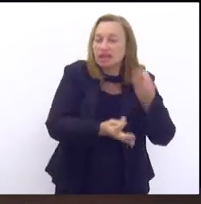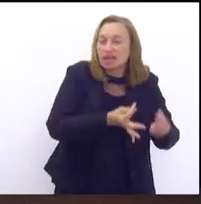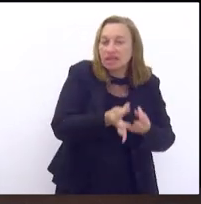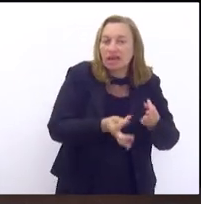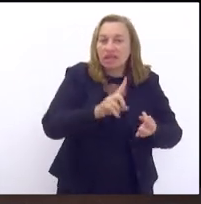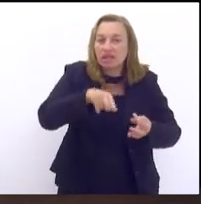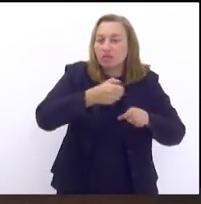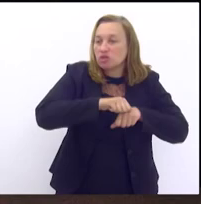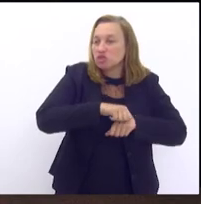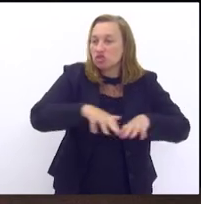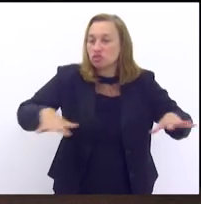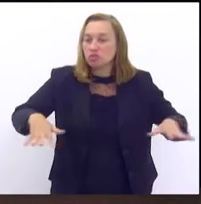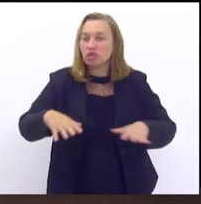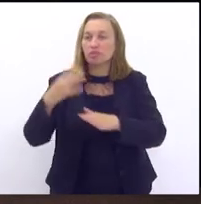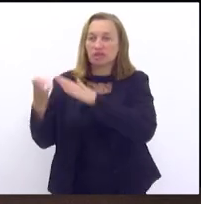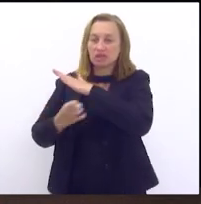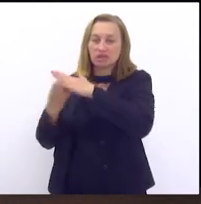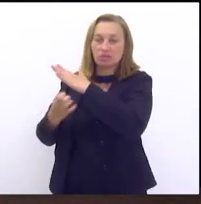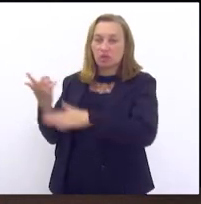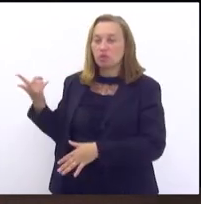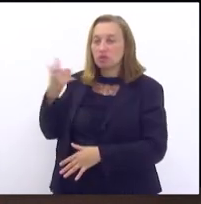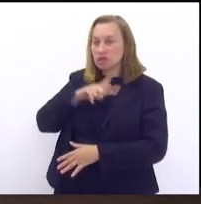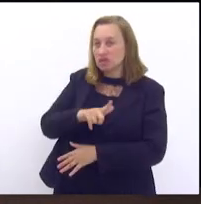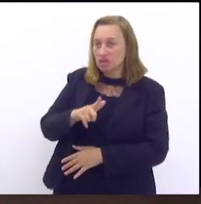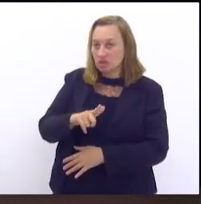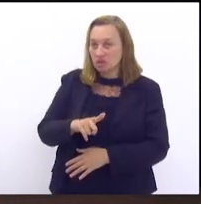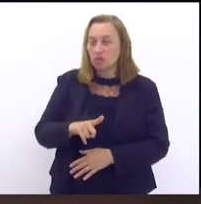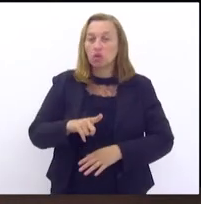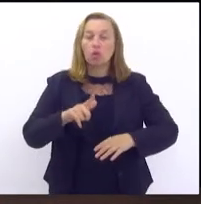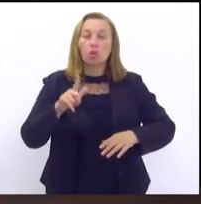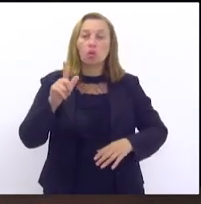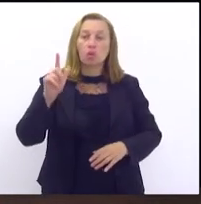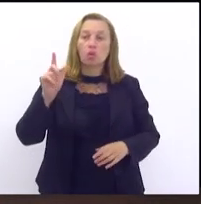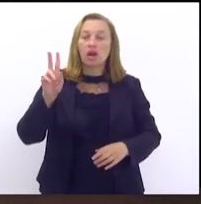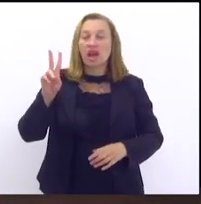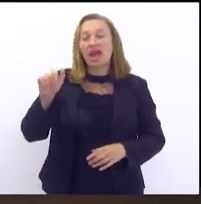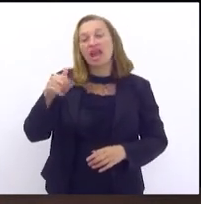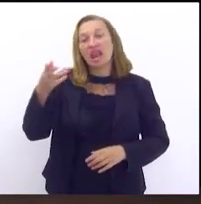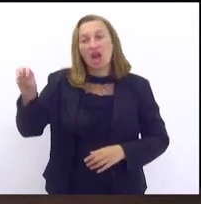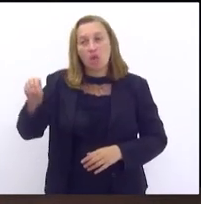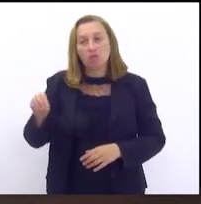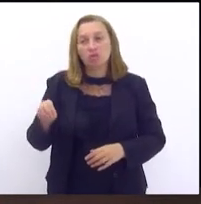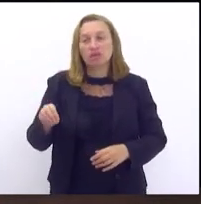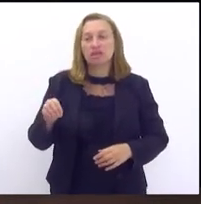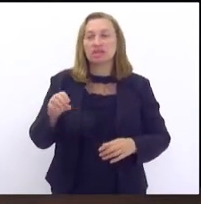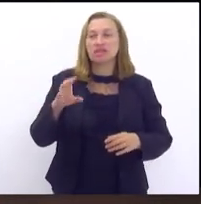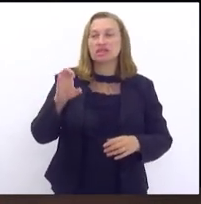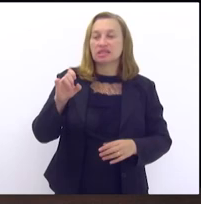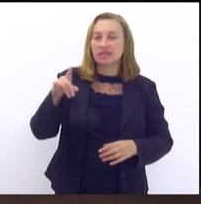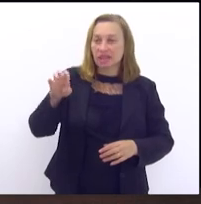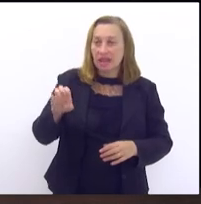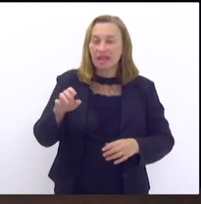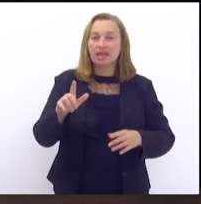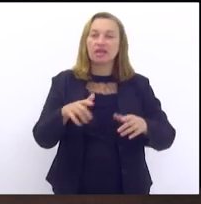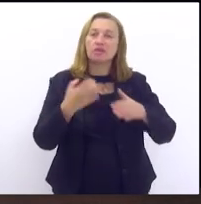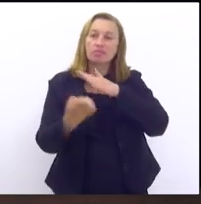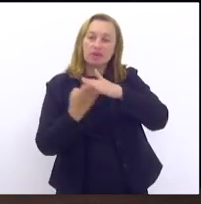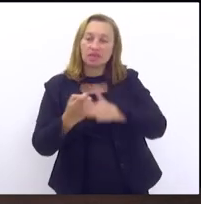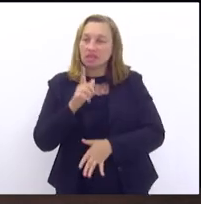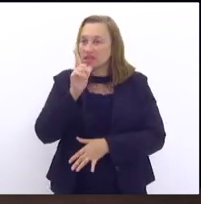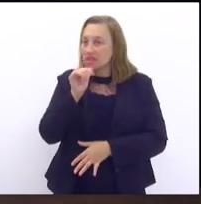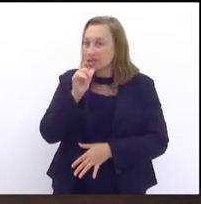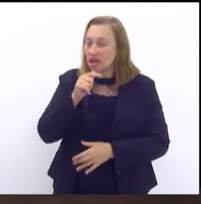pelas concessionárias que ganharam, né, o leilão da SEDAI, que hoje são chamadas empresas,